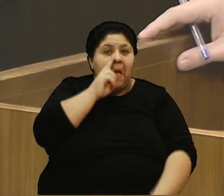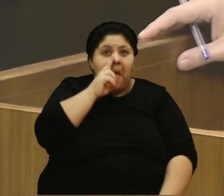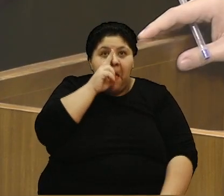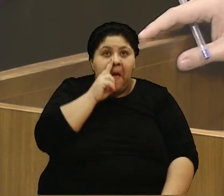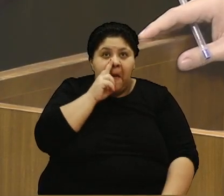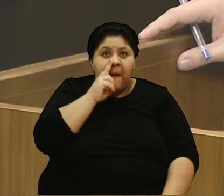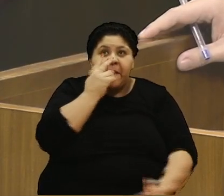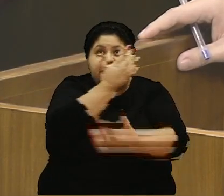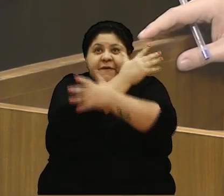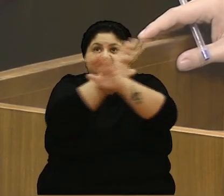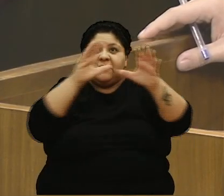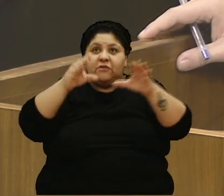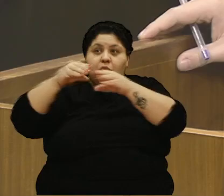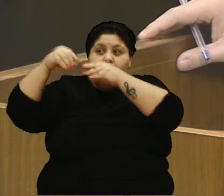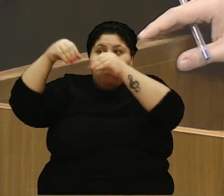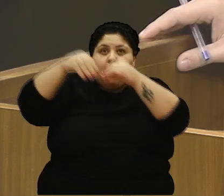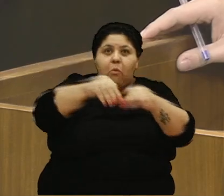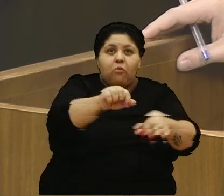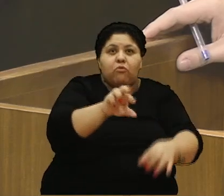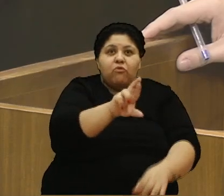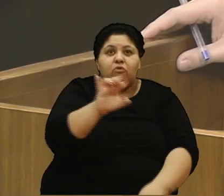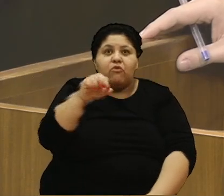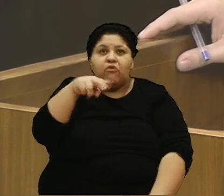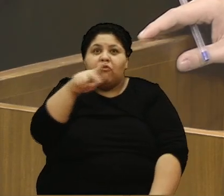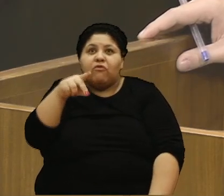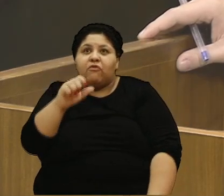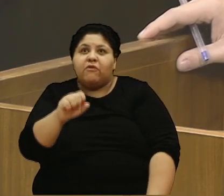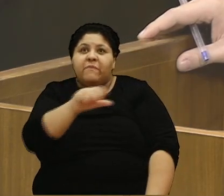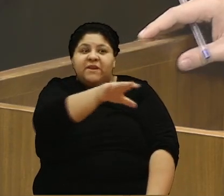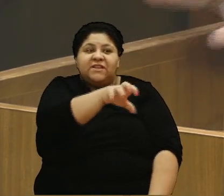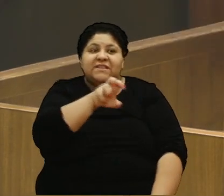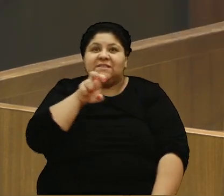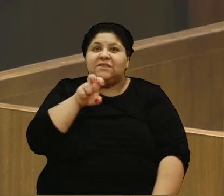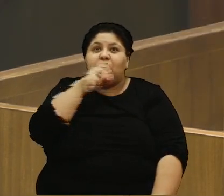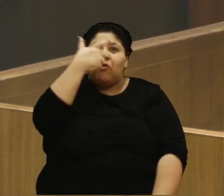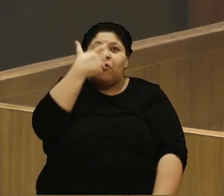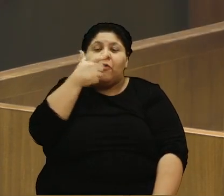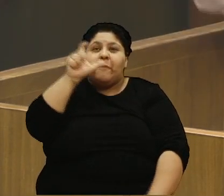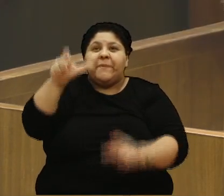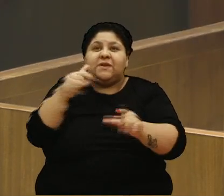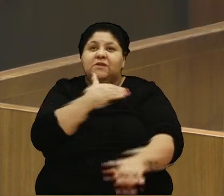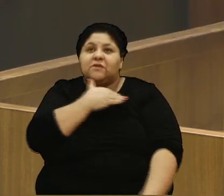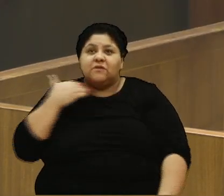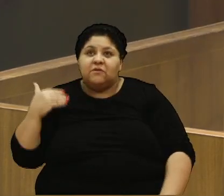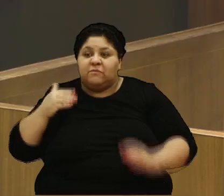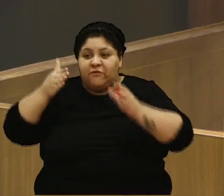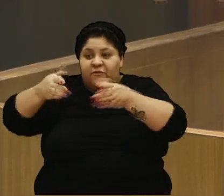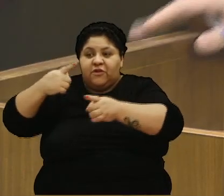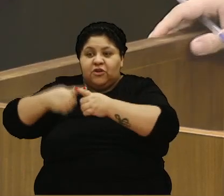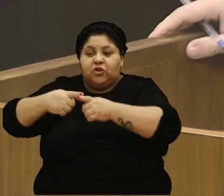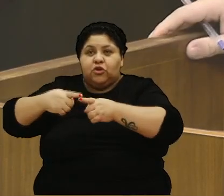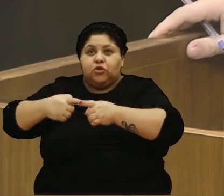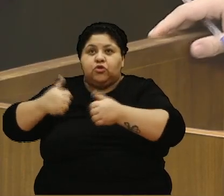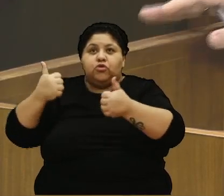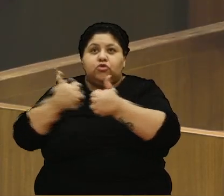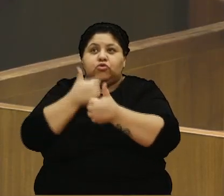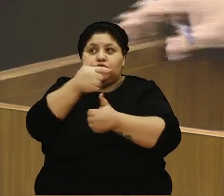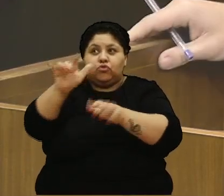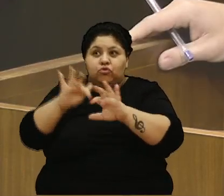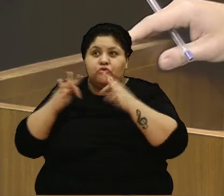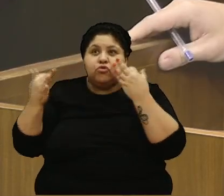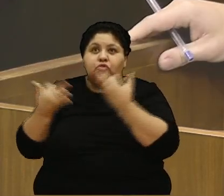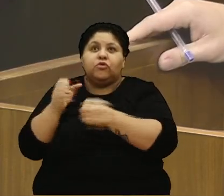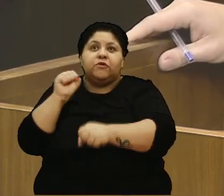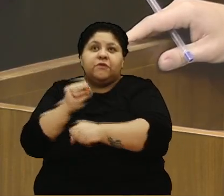na mata Morro da Serrinha, para retirar 5 corpos de pessoas que estavam lá, para fazer o enterro junto com outros parentes que estavam já esperando